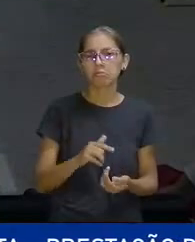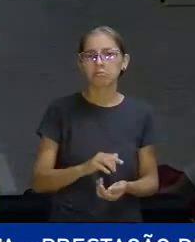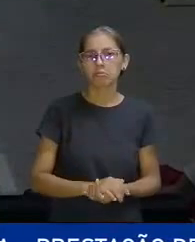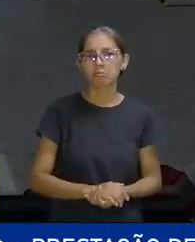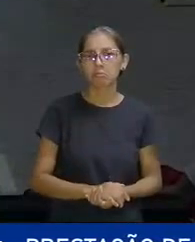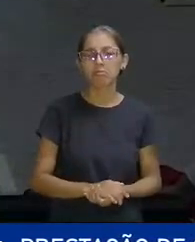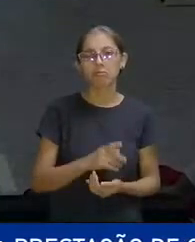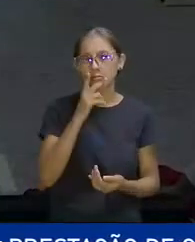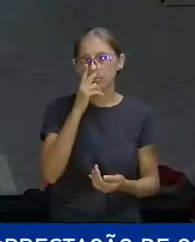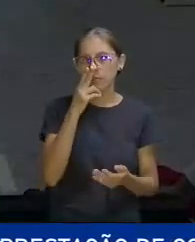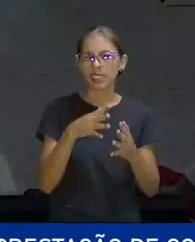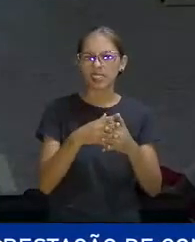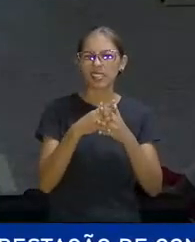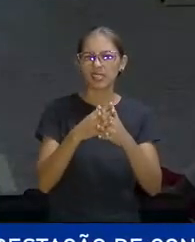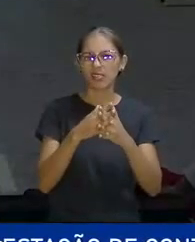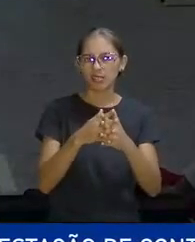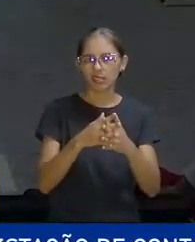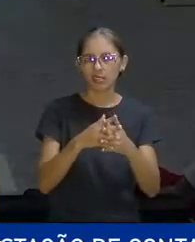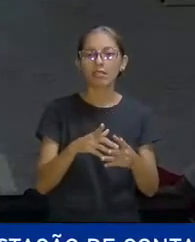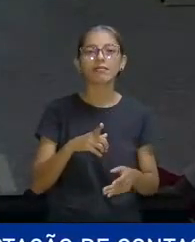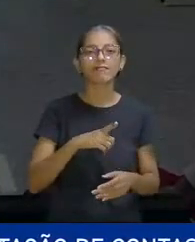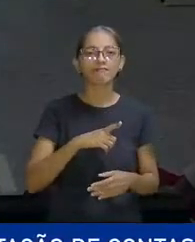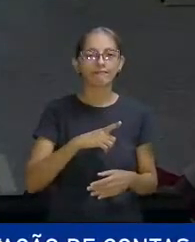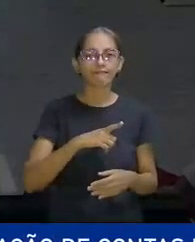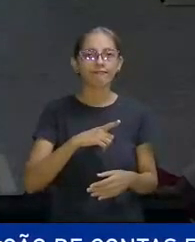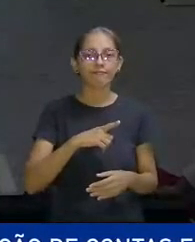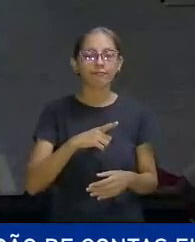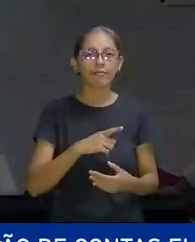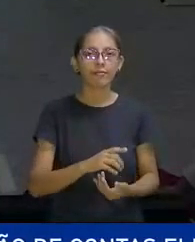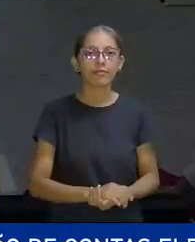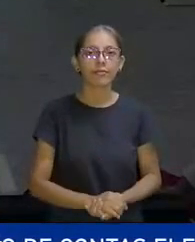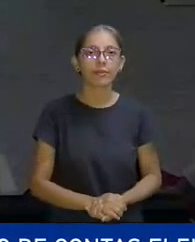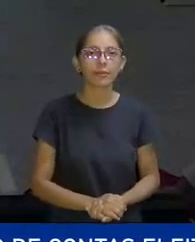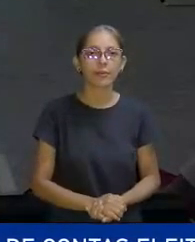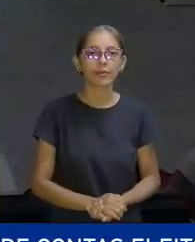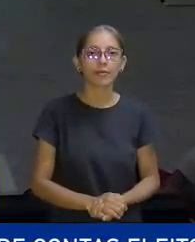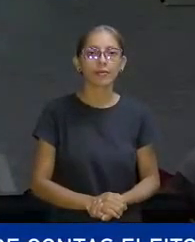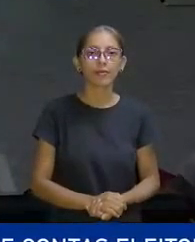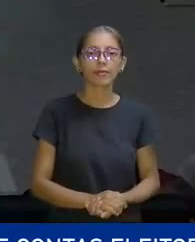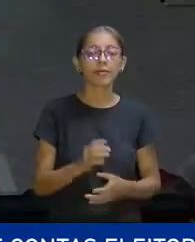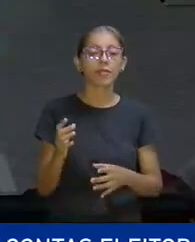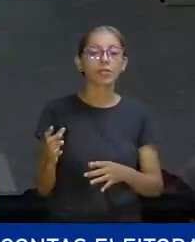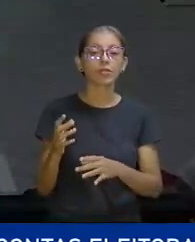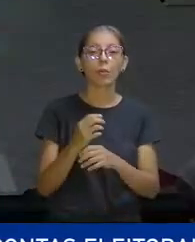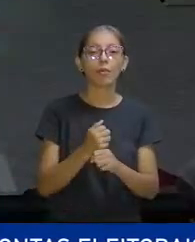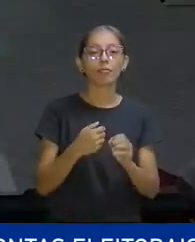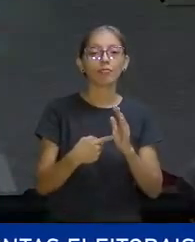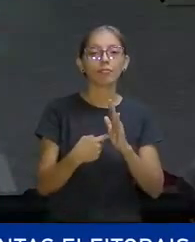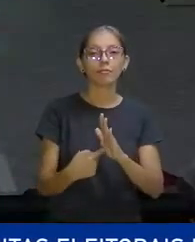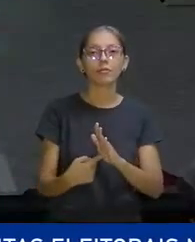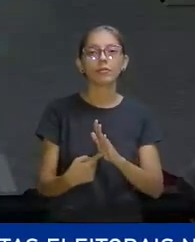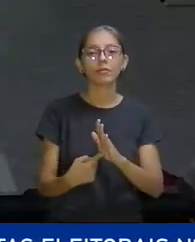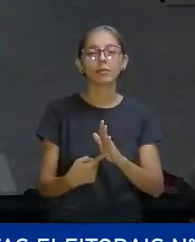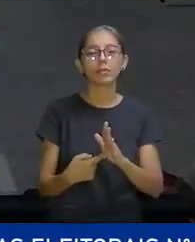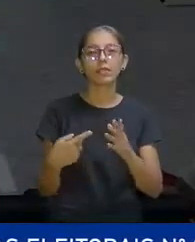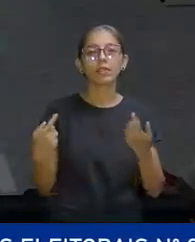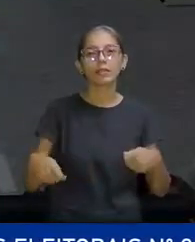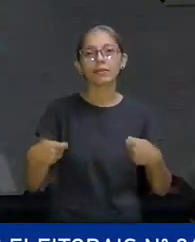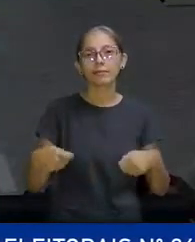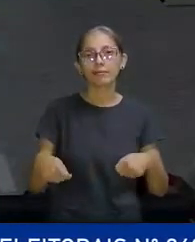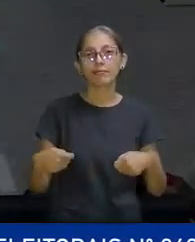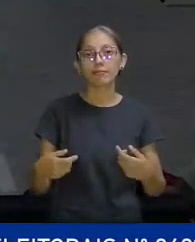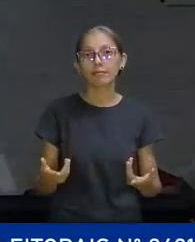um embaraço nessa situação, no que diz respeito à quantificação, tá, daquilo, tá, que foi,